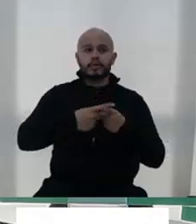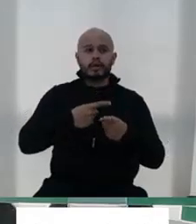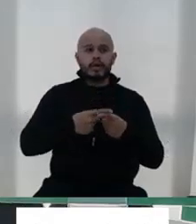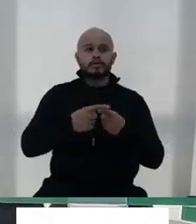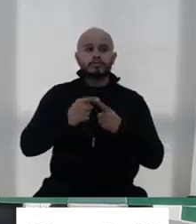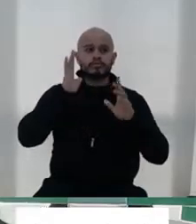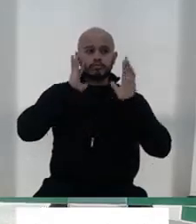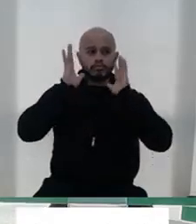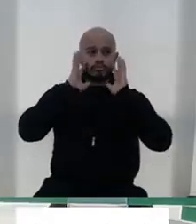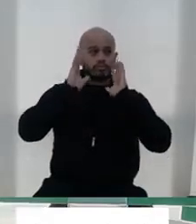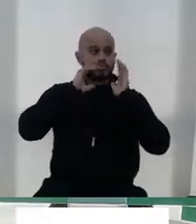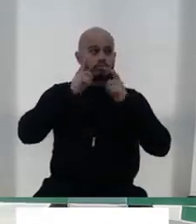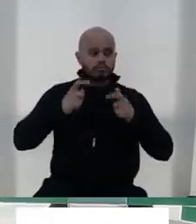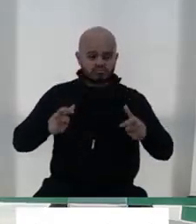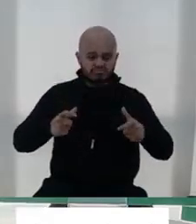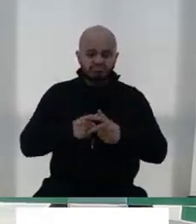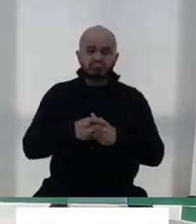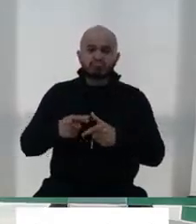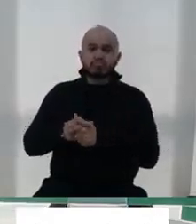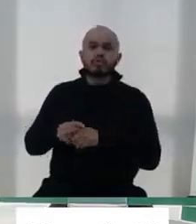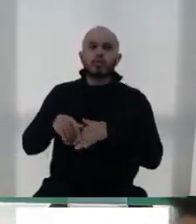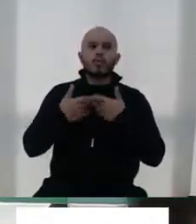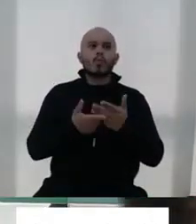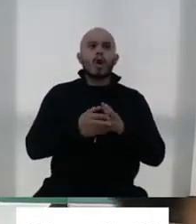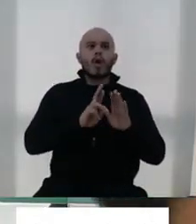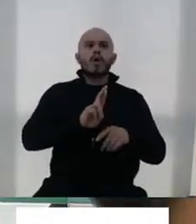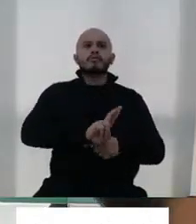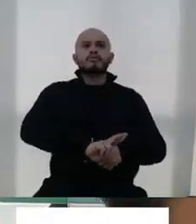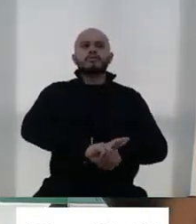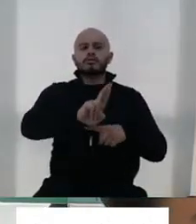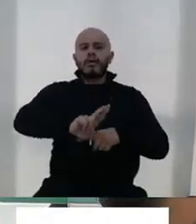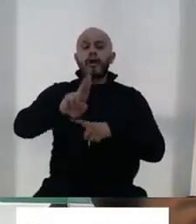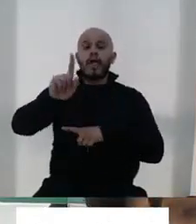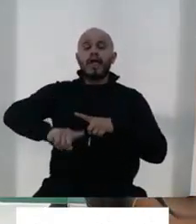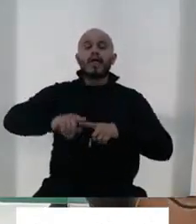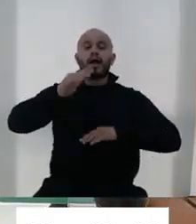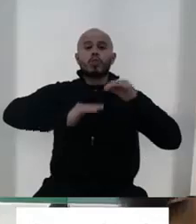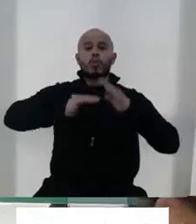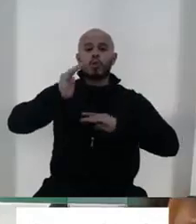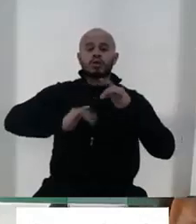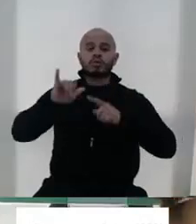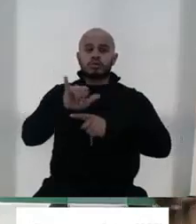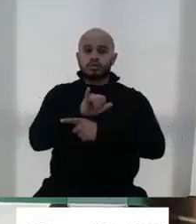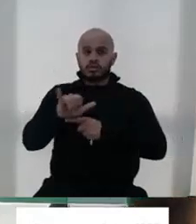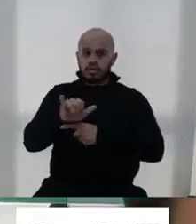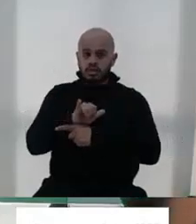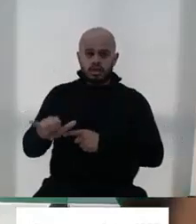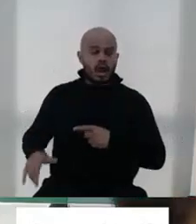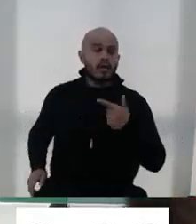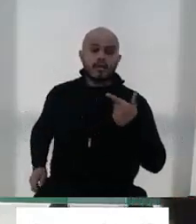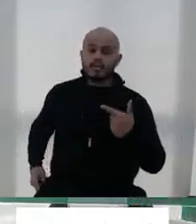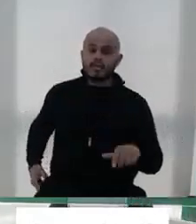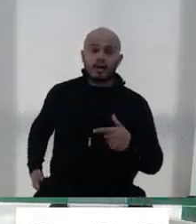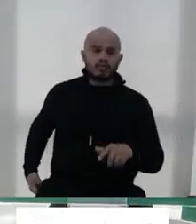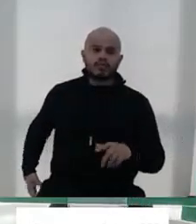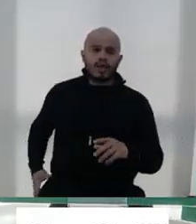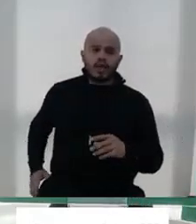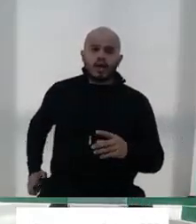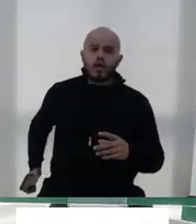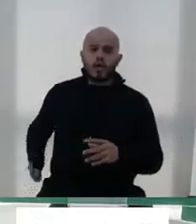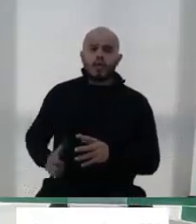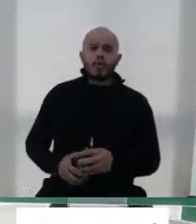o papel que cabe ao núcleo de habitação, que é a atuação estratégica, né? Não existe essa atribuição nem